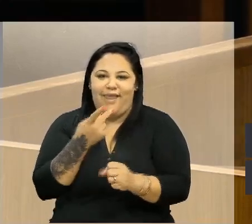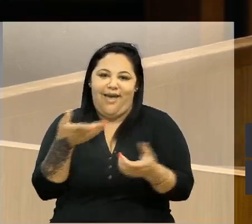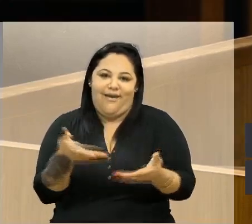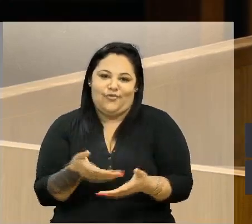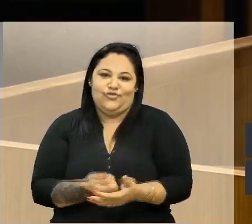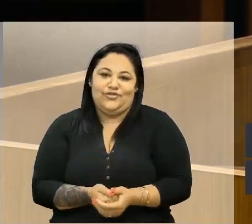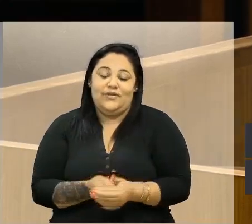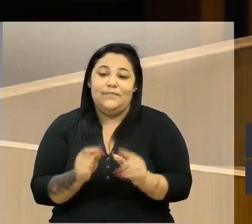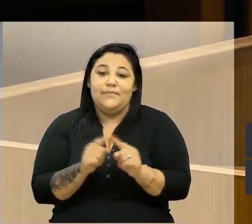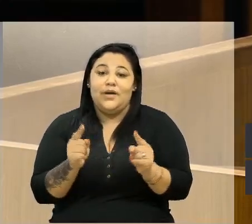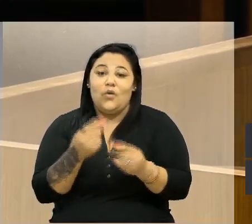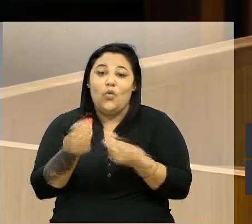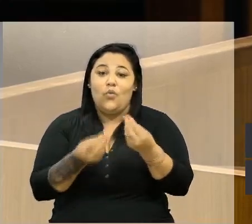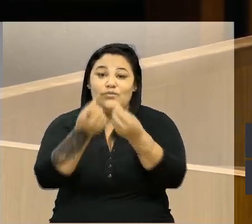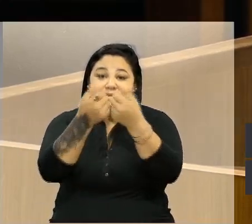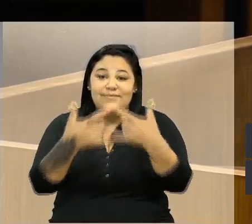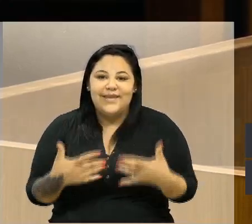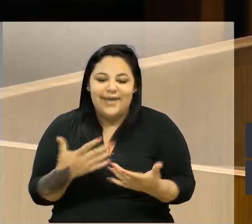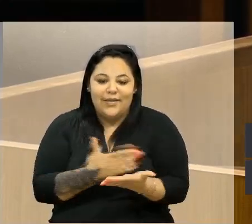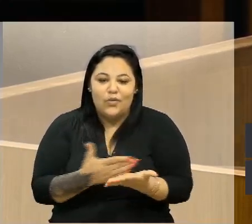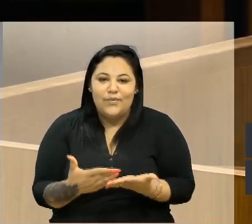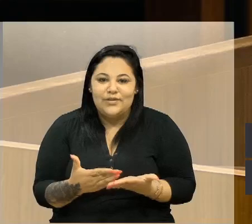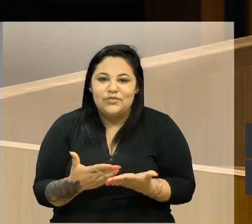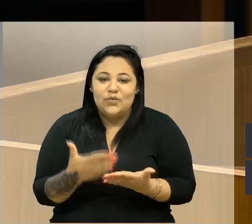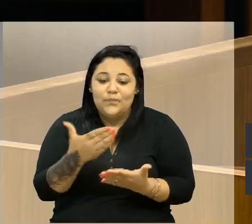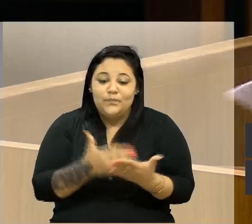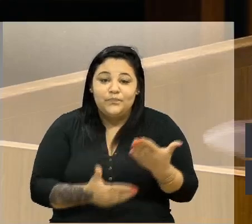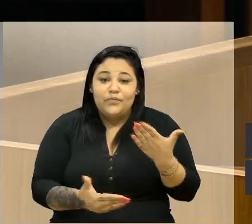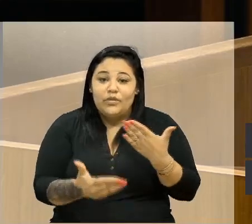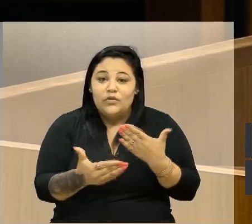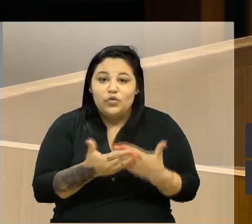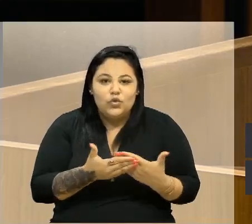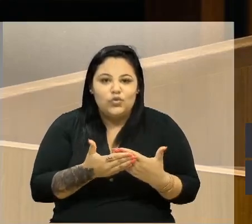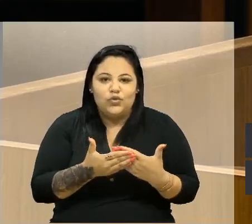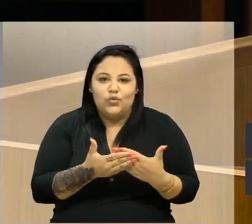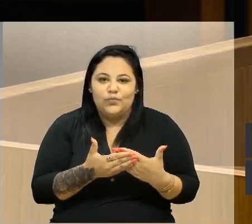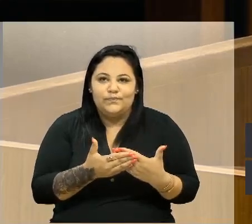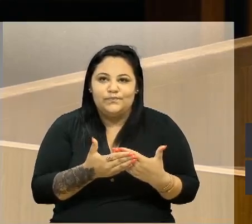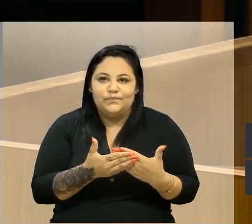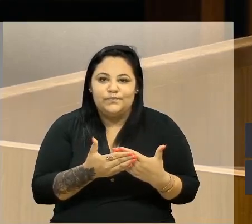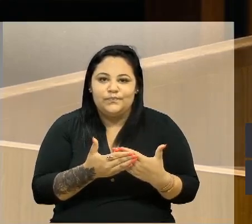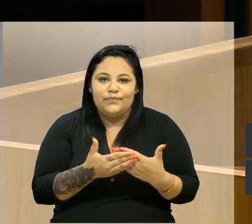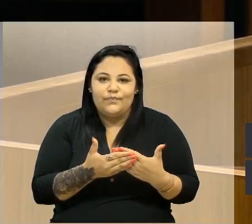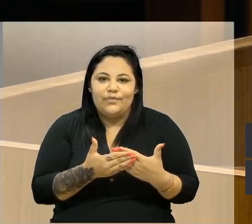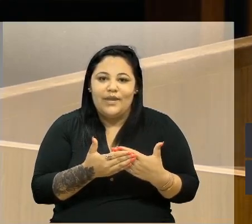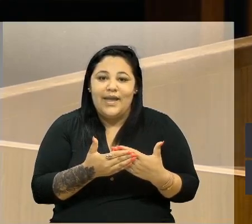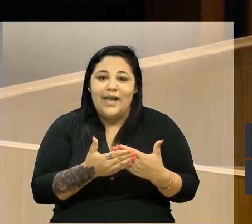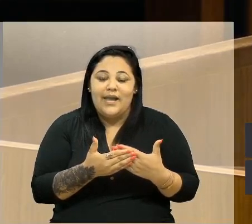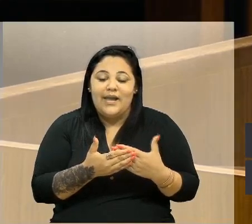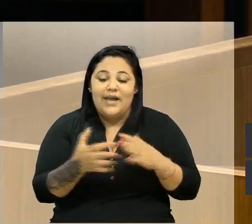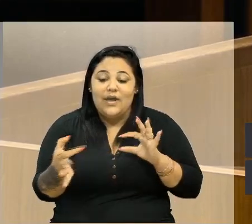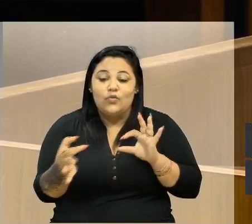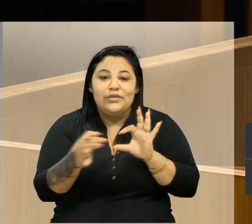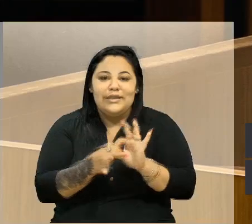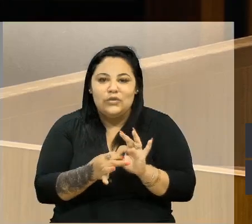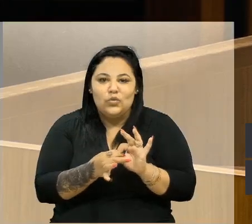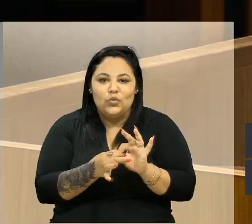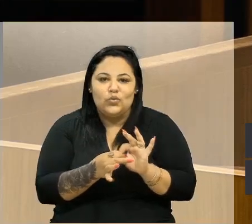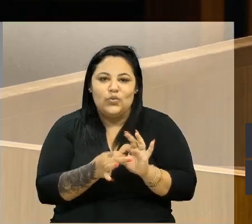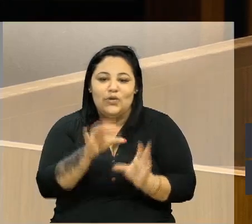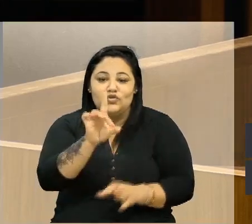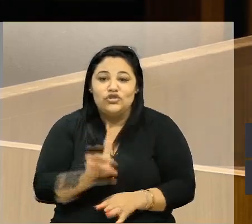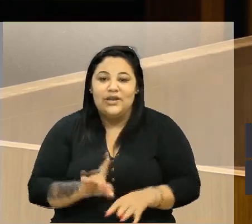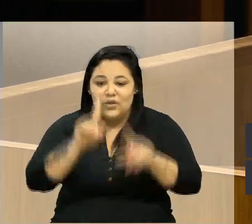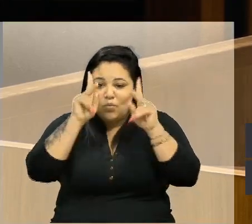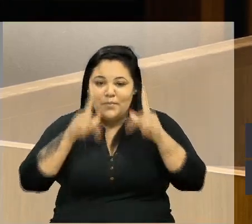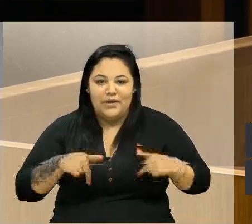porque, como eu falei no início, tudo vai ao encontro dos direitos humanos. Mas eu